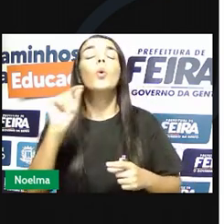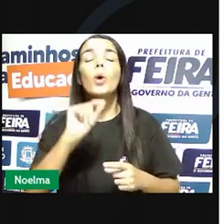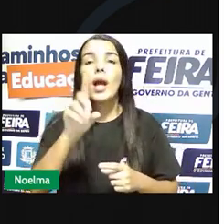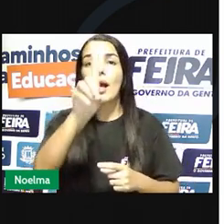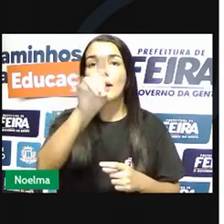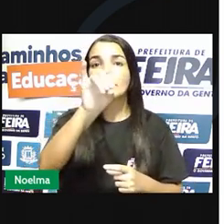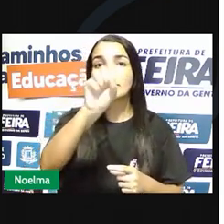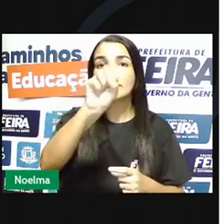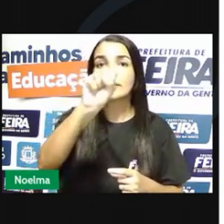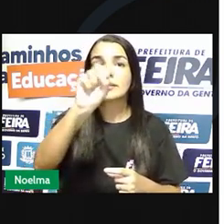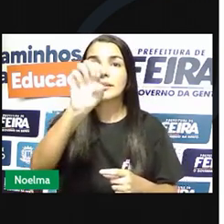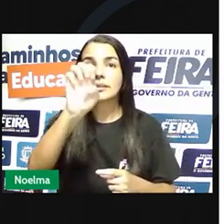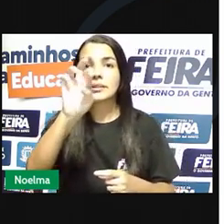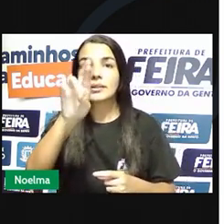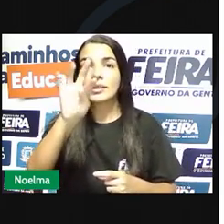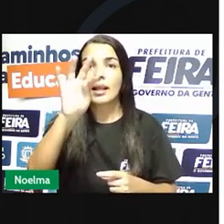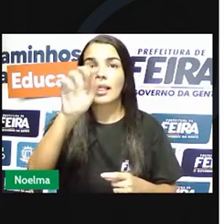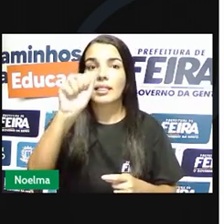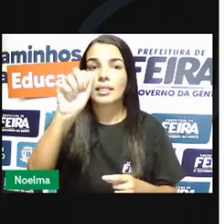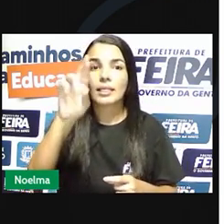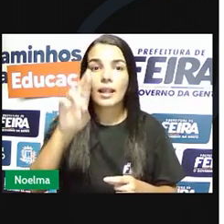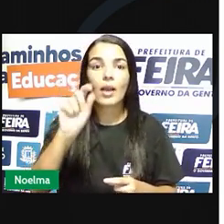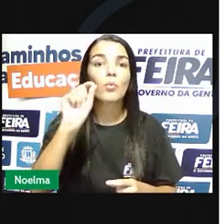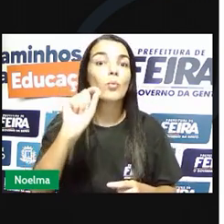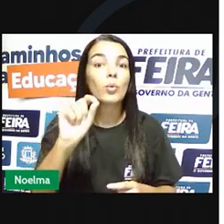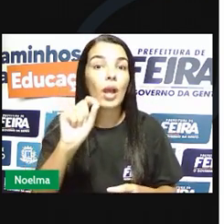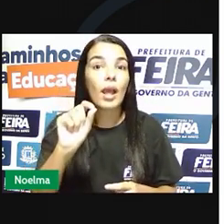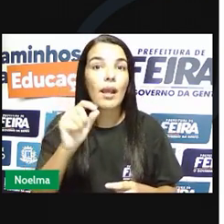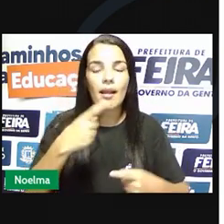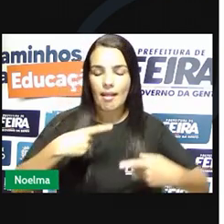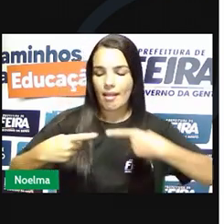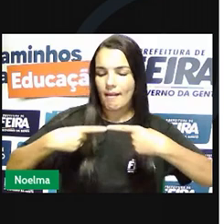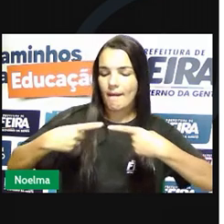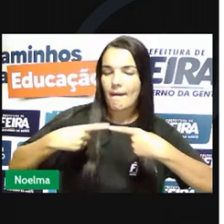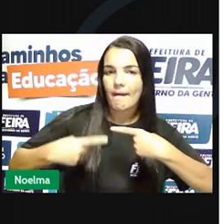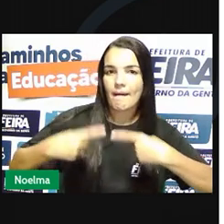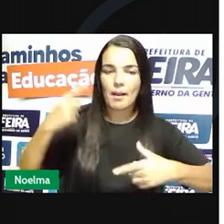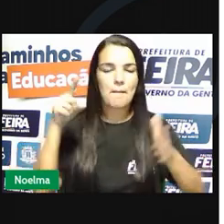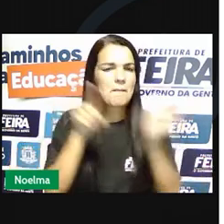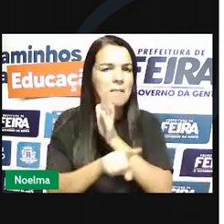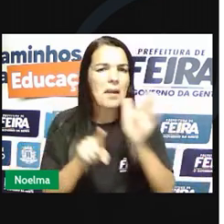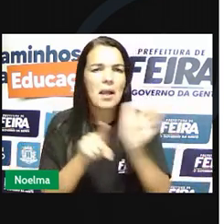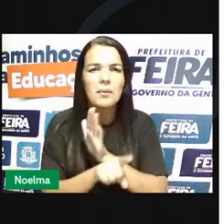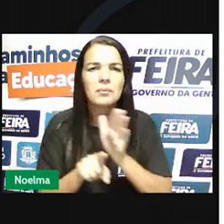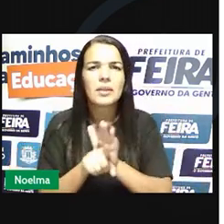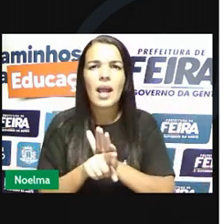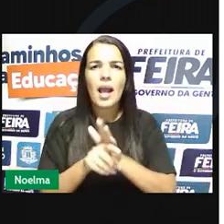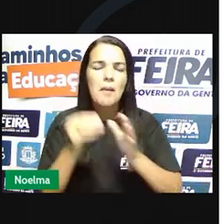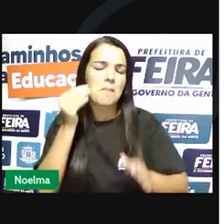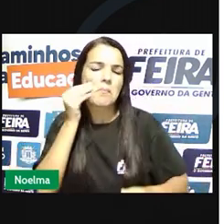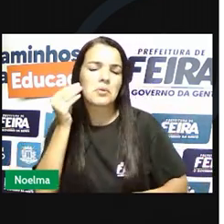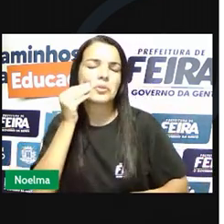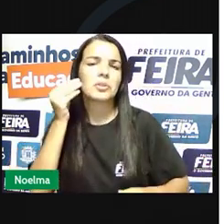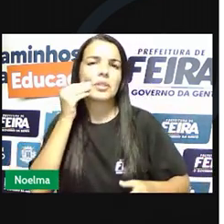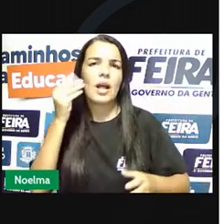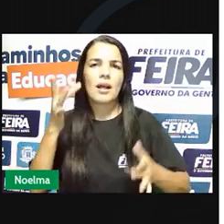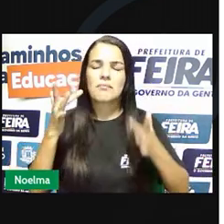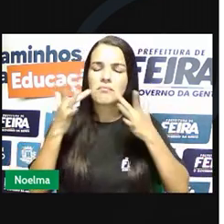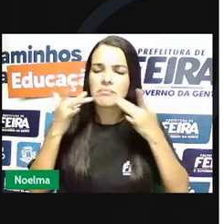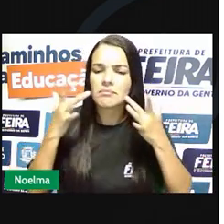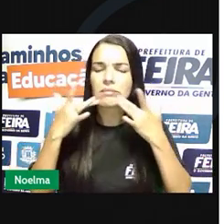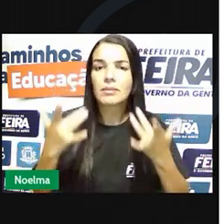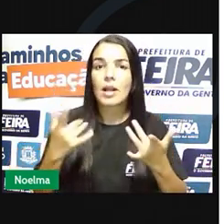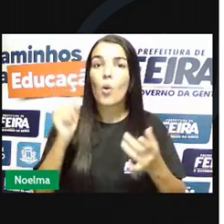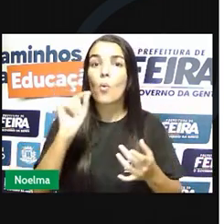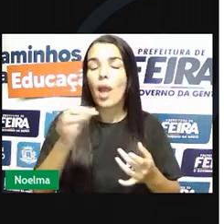bem, coloca aí, produção. Dissertar nada mais é do que debater, questionar, expor, expressar um ponto